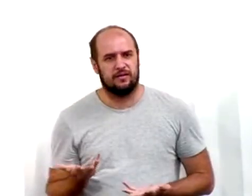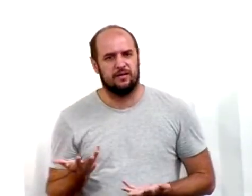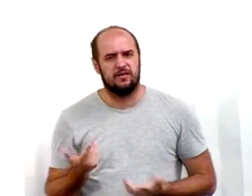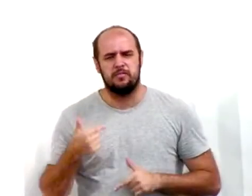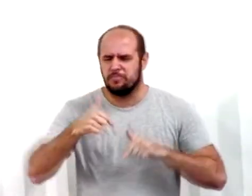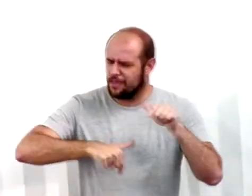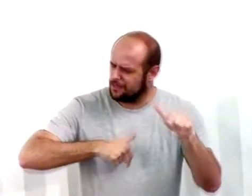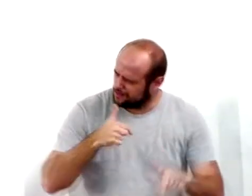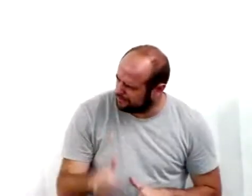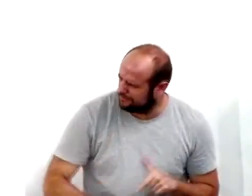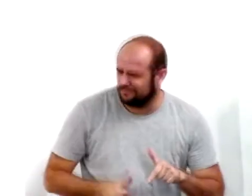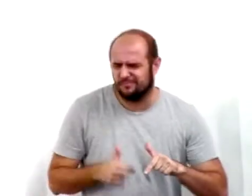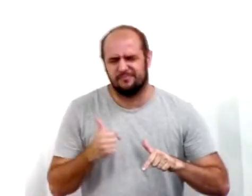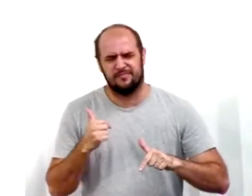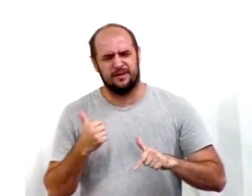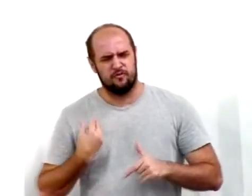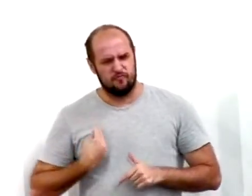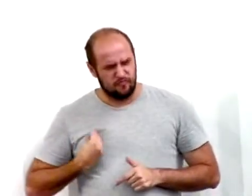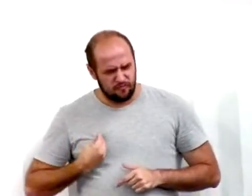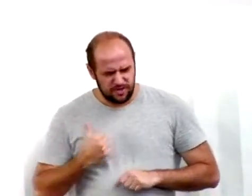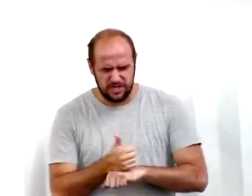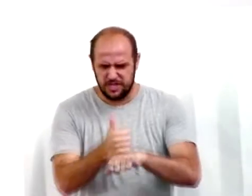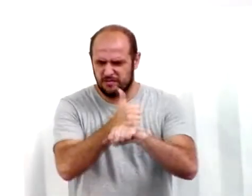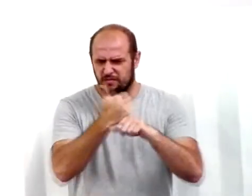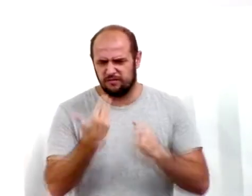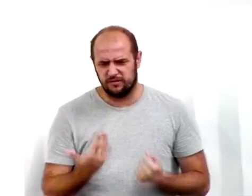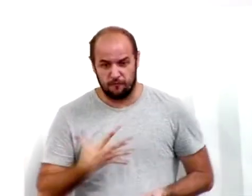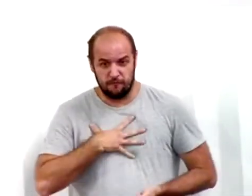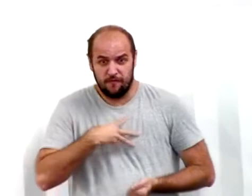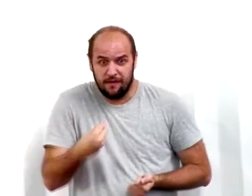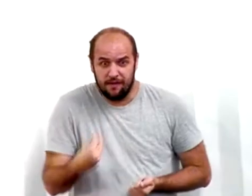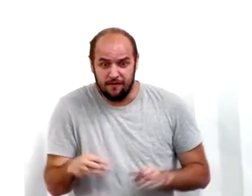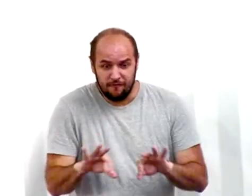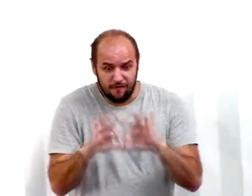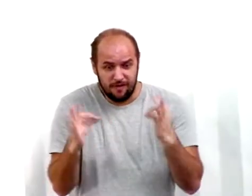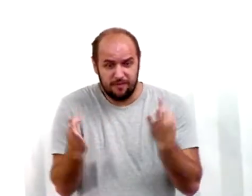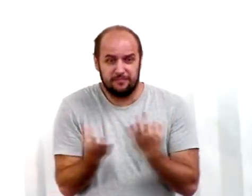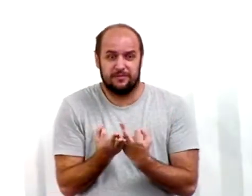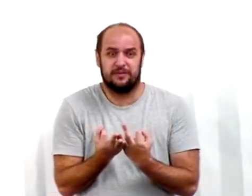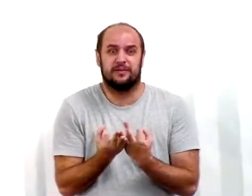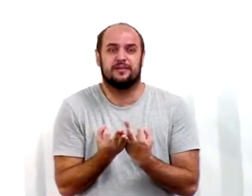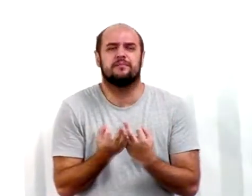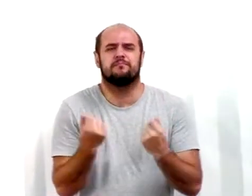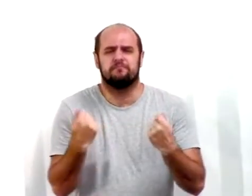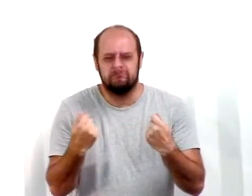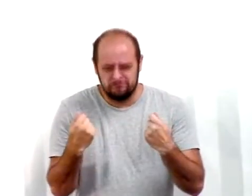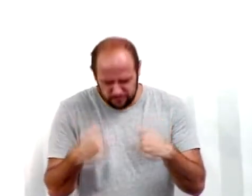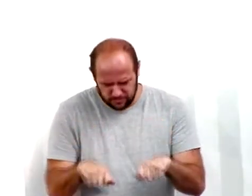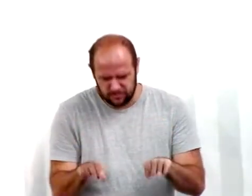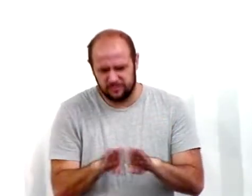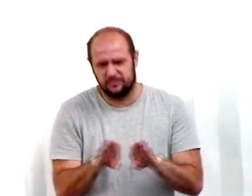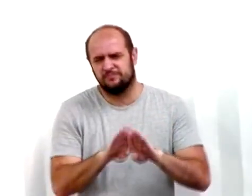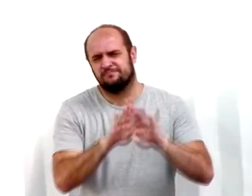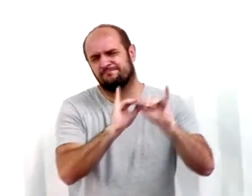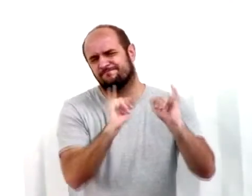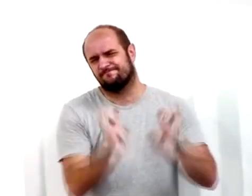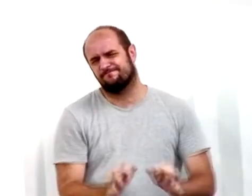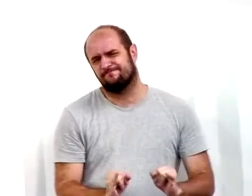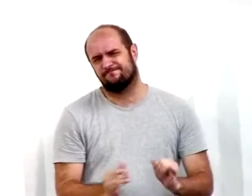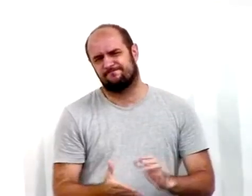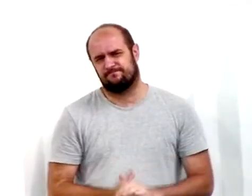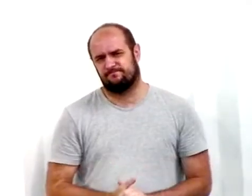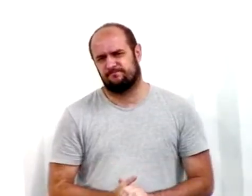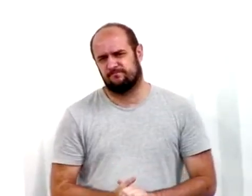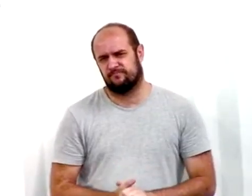nossa profissão, a nossa carreira, os filhos podem se transformar em ídolos. Deixe-me explicar